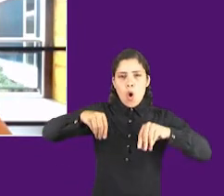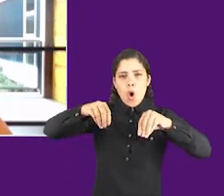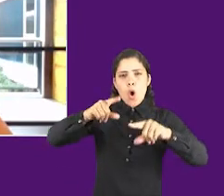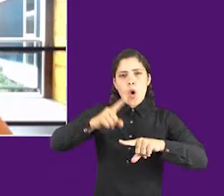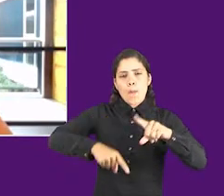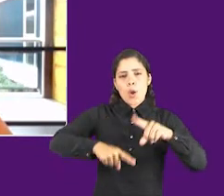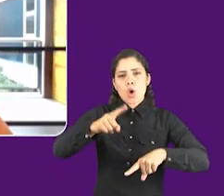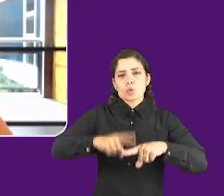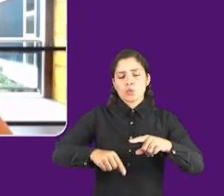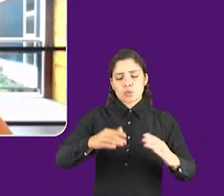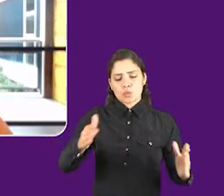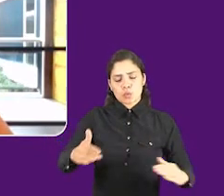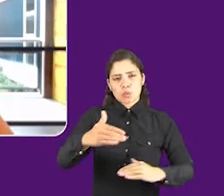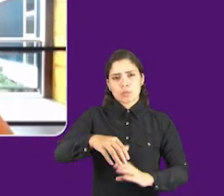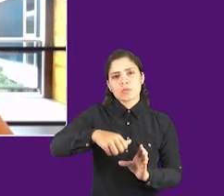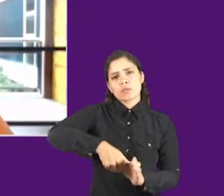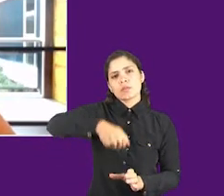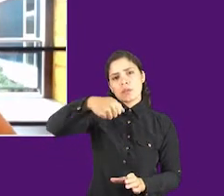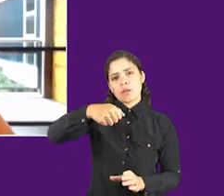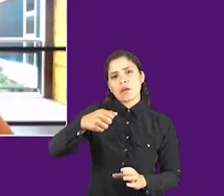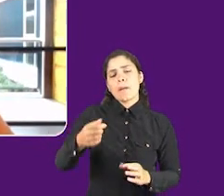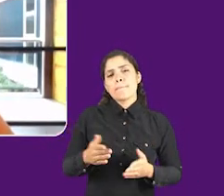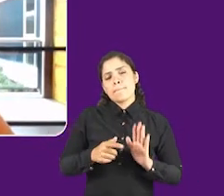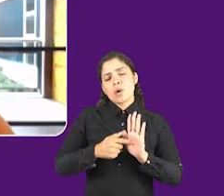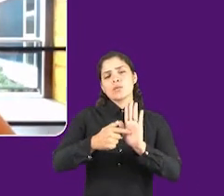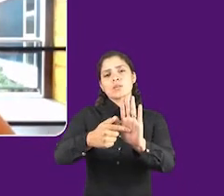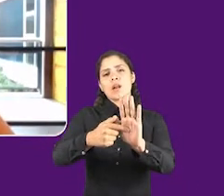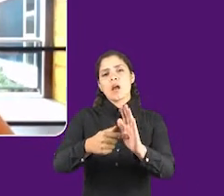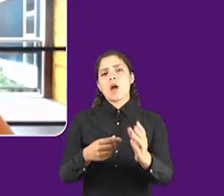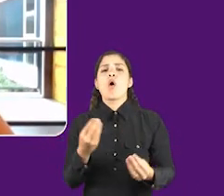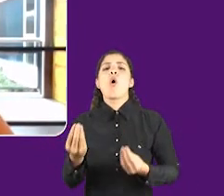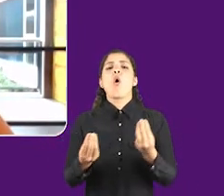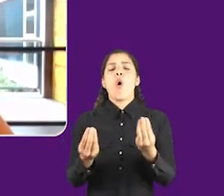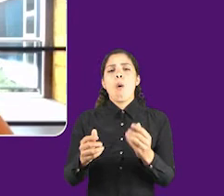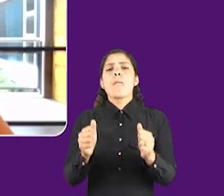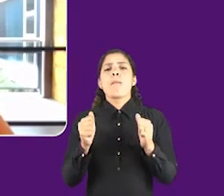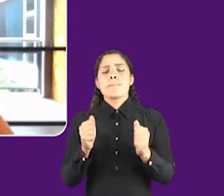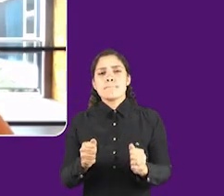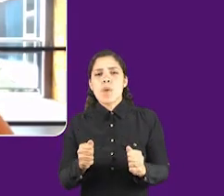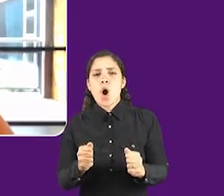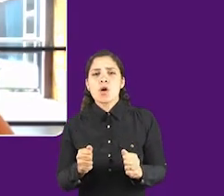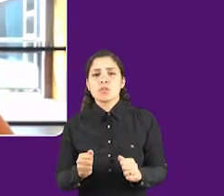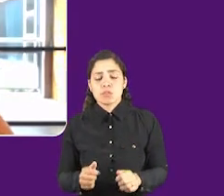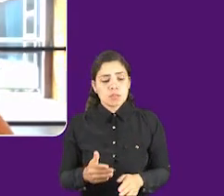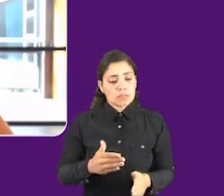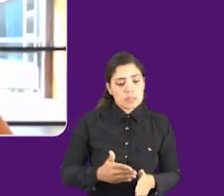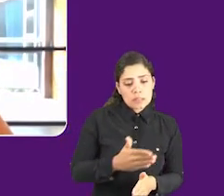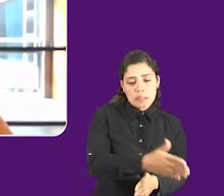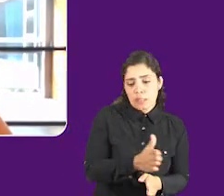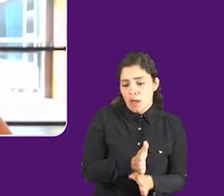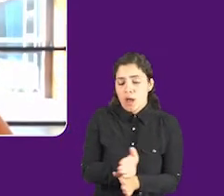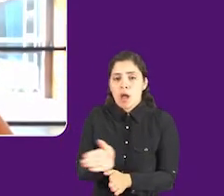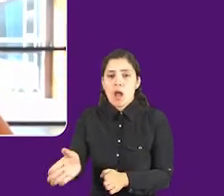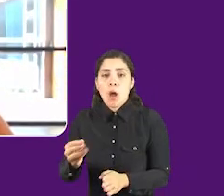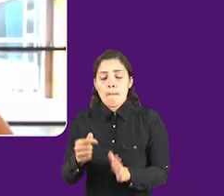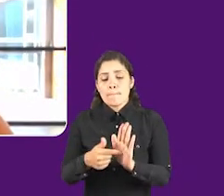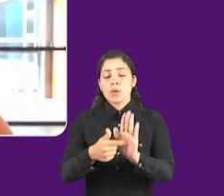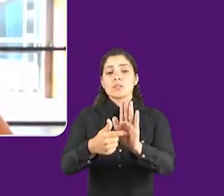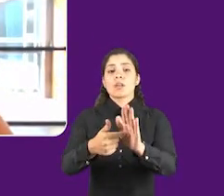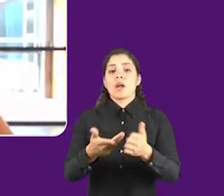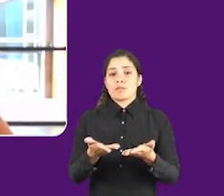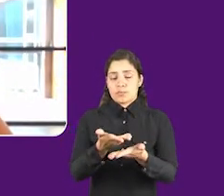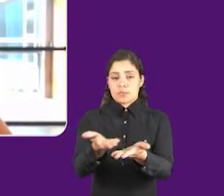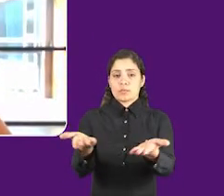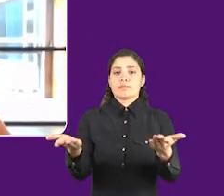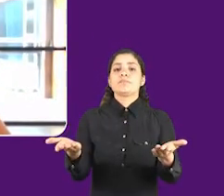possibilidade também e qual é o direcionamento que essa que eu vou está tendo visto essa esse